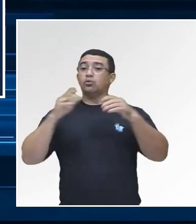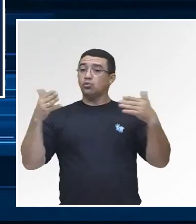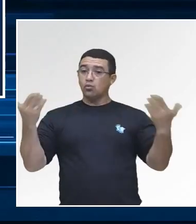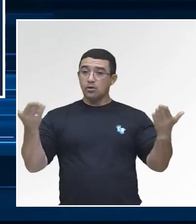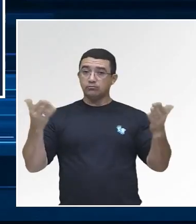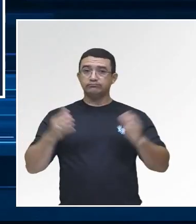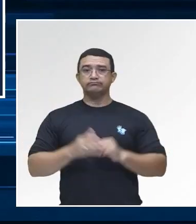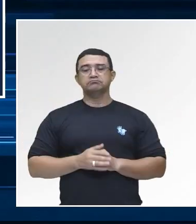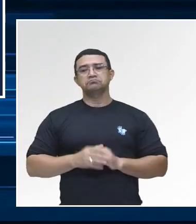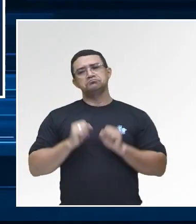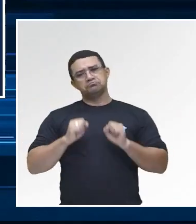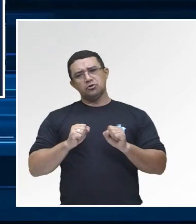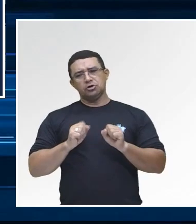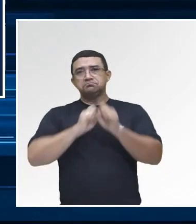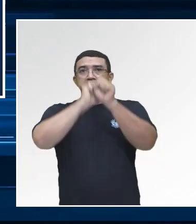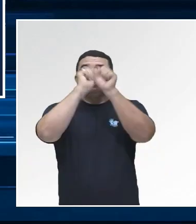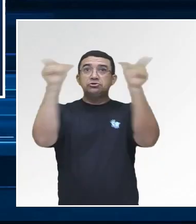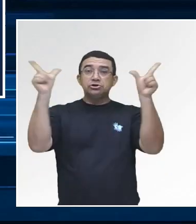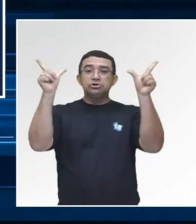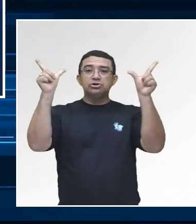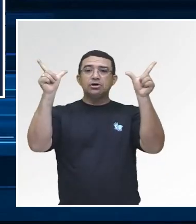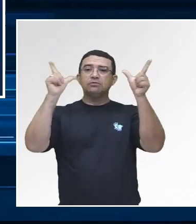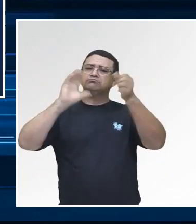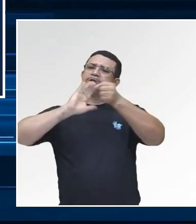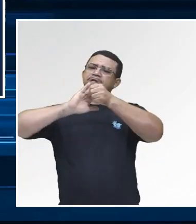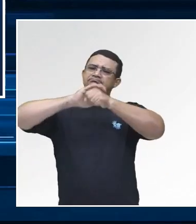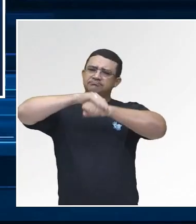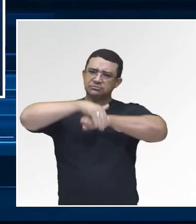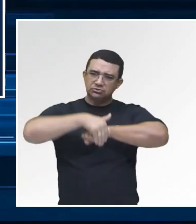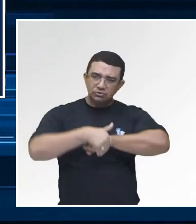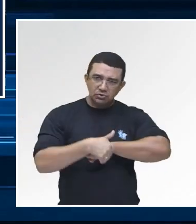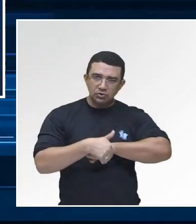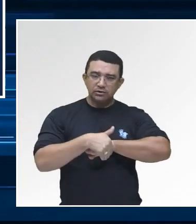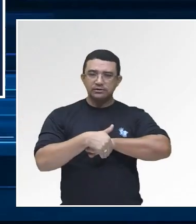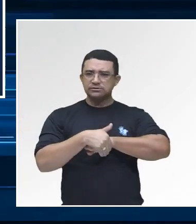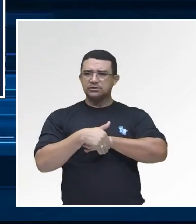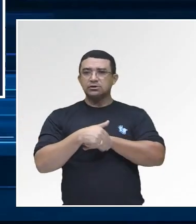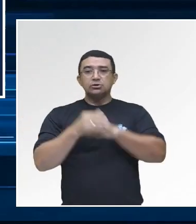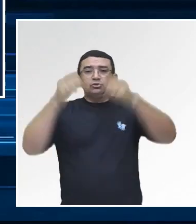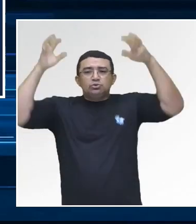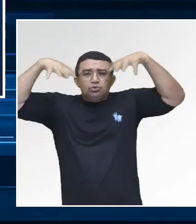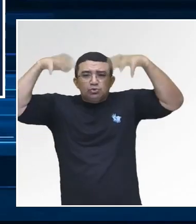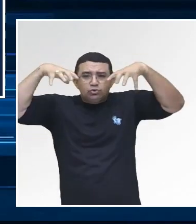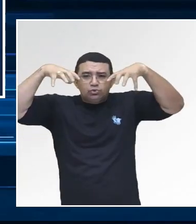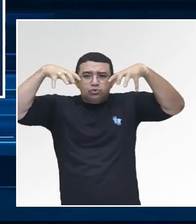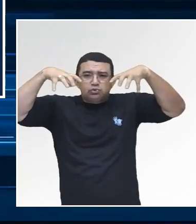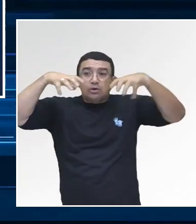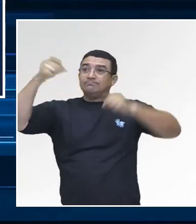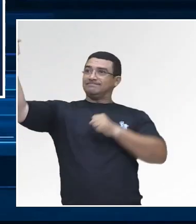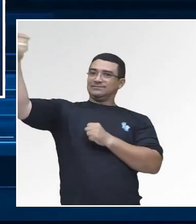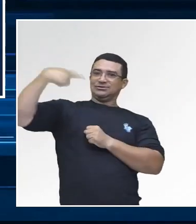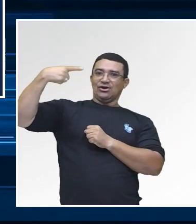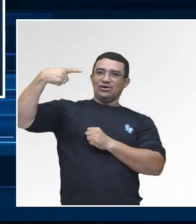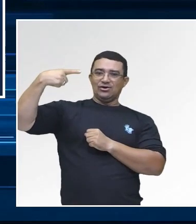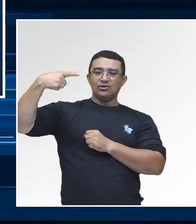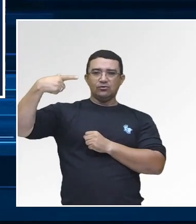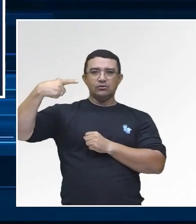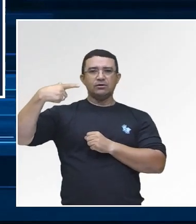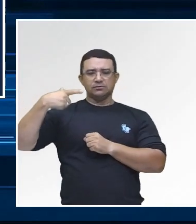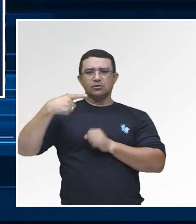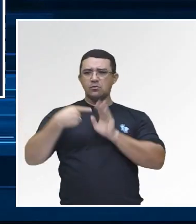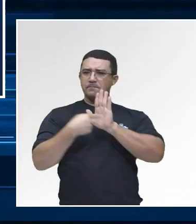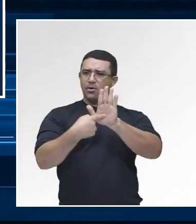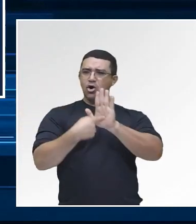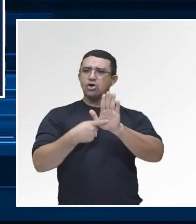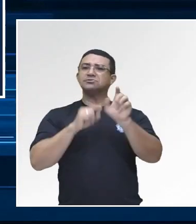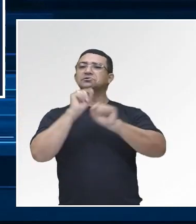Pode ser de dia, pode ser de noite, pode ser no inverno, pode ser no verão. Então ela retrata a